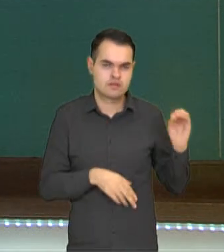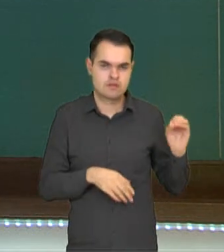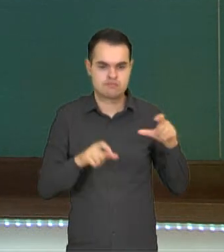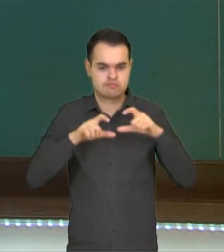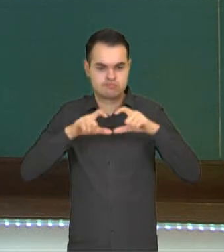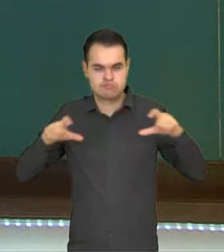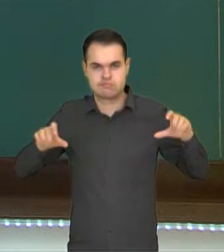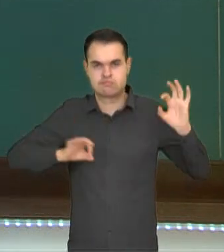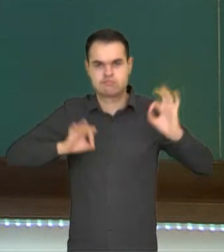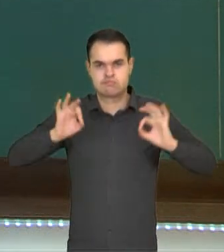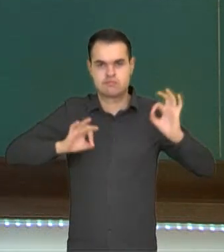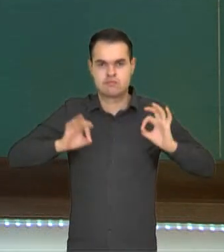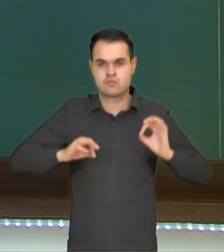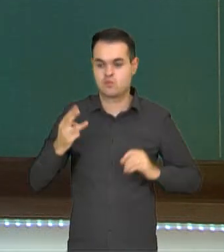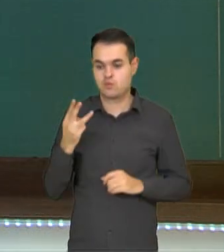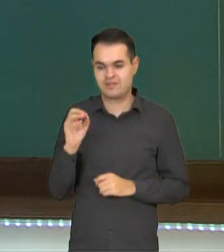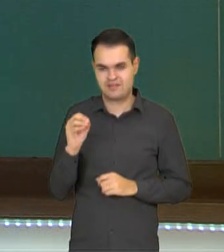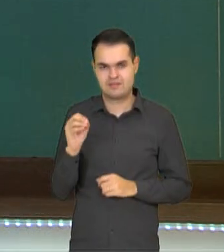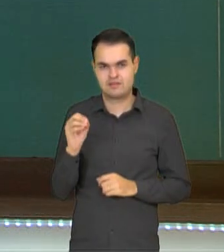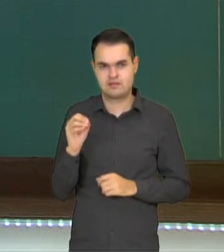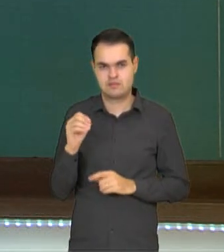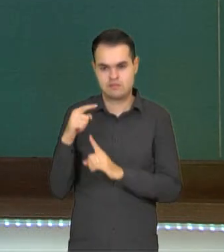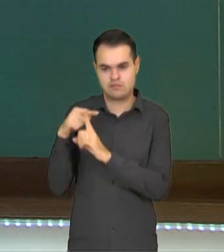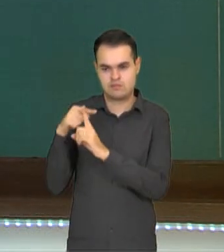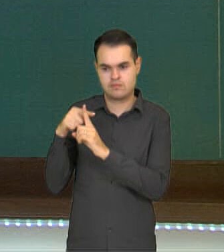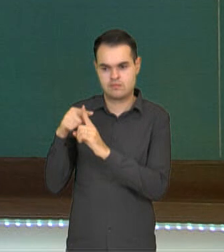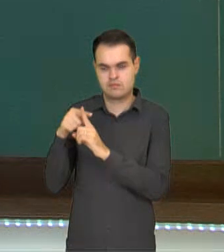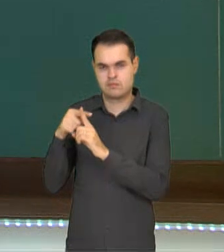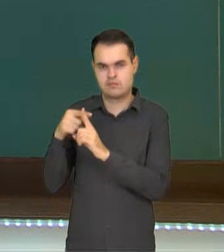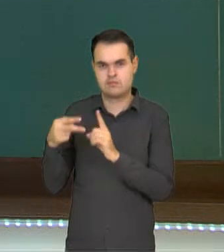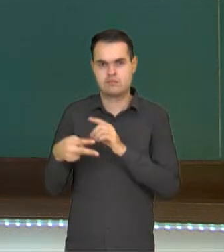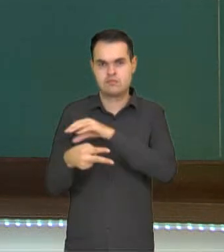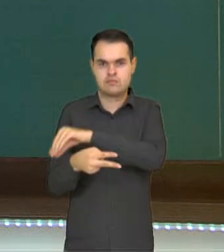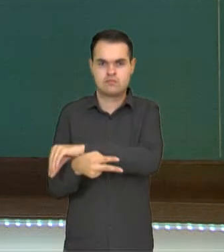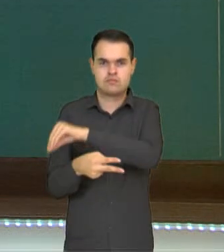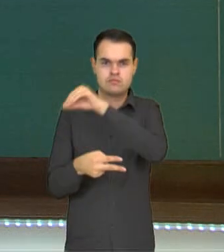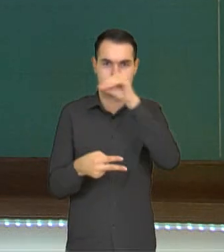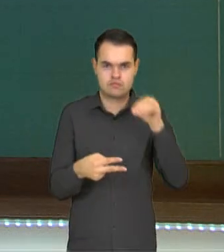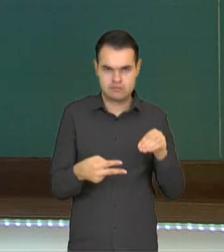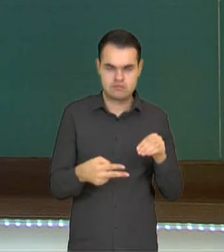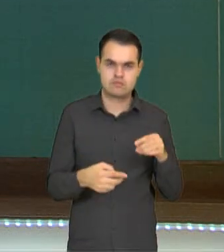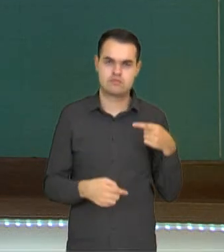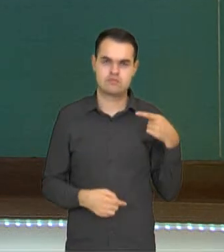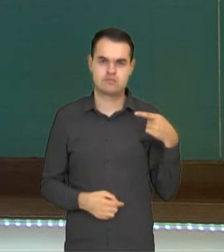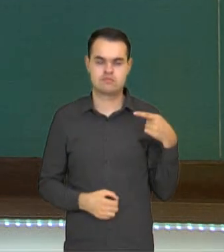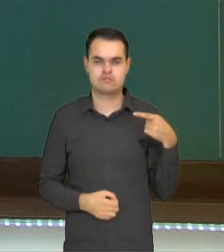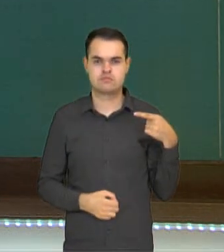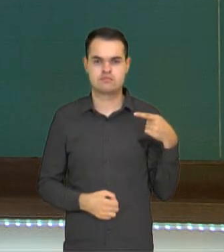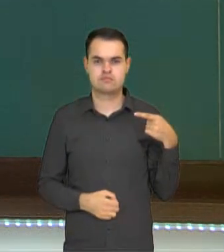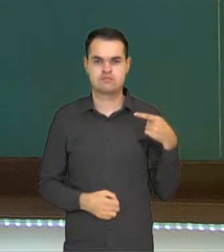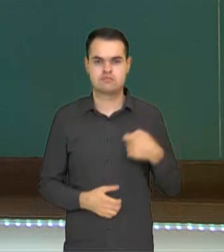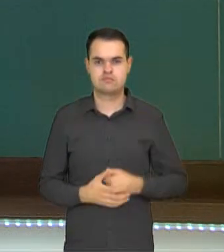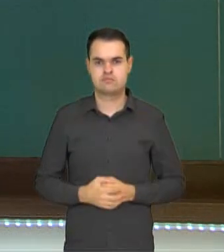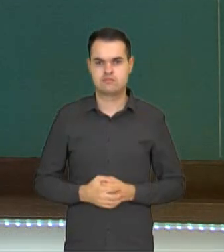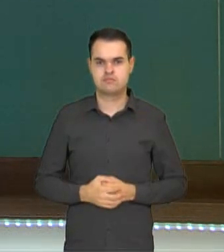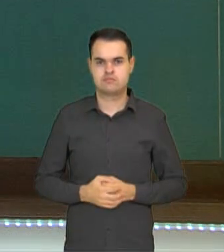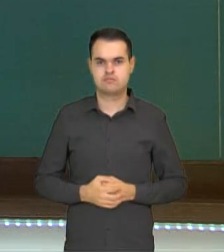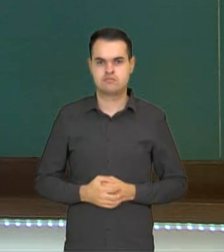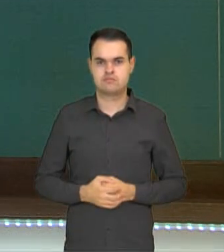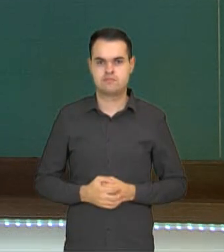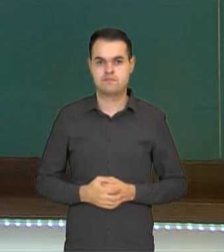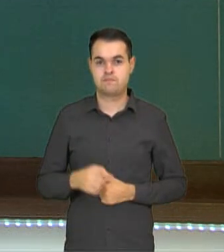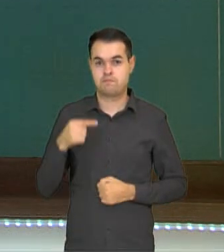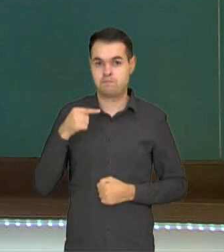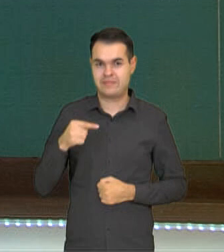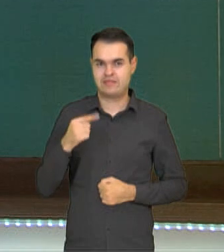eu passo o 30, que ele está positivo, ele vai passar lá para o outro lado da igualdade, negativo, muito bem. Então, vai